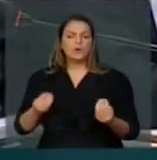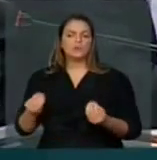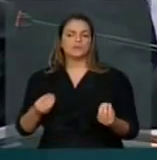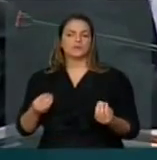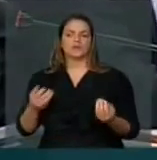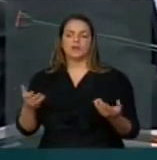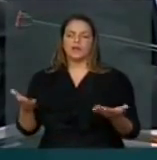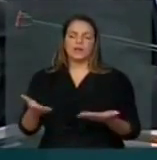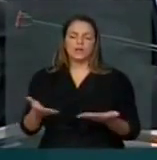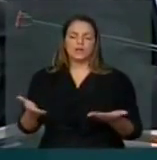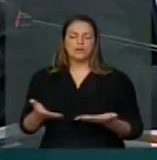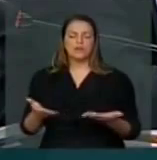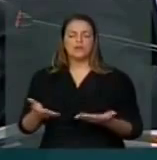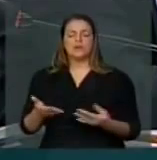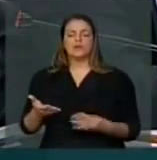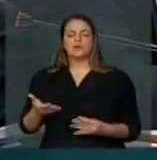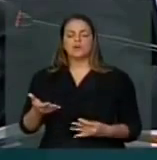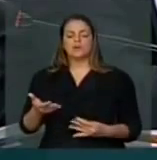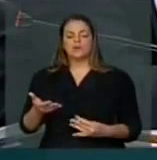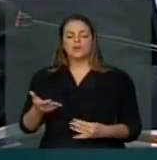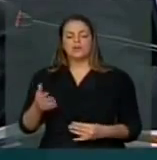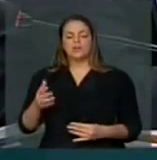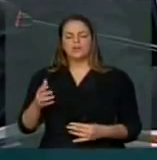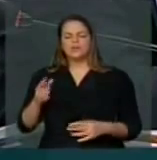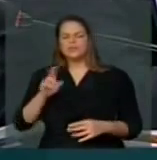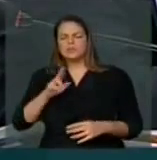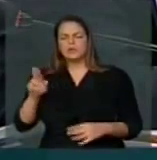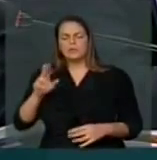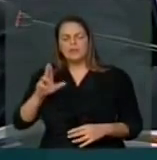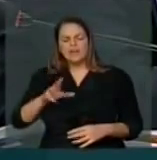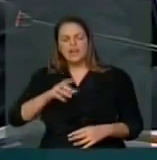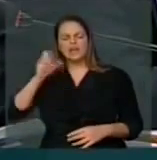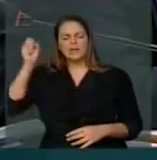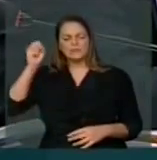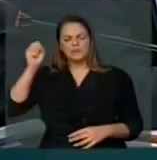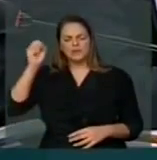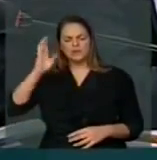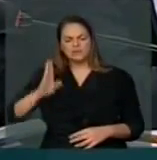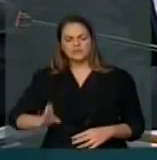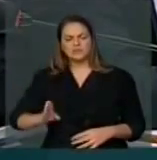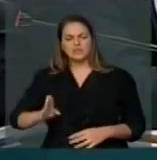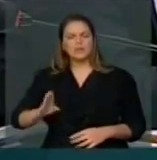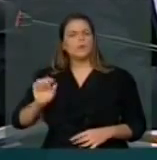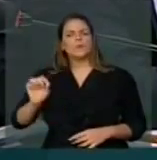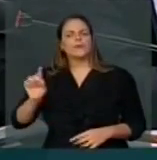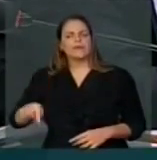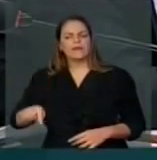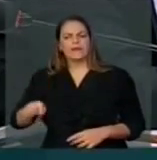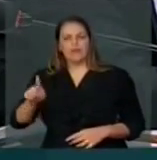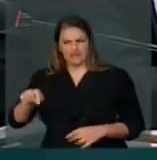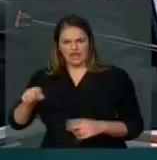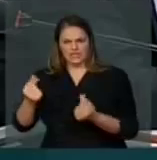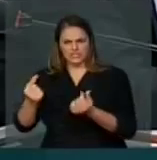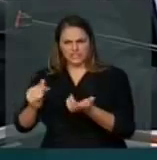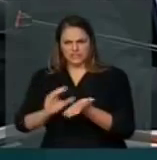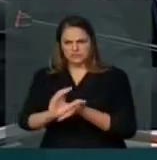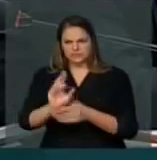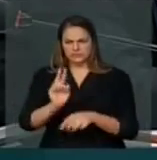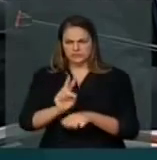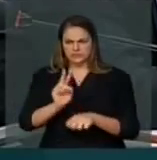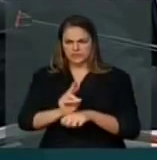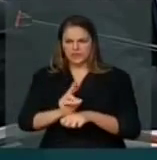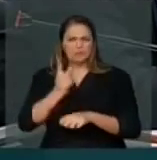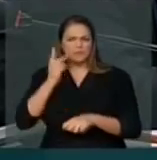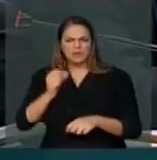das chamadas campeões nacionais, se essas políticas de processo de concessão de crédito, o desenvolvimento